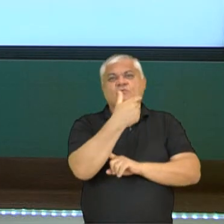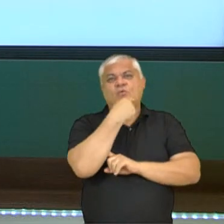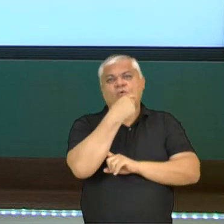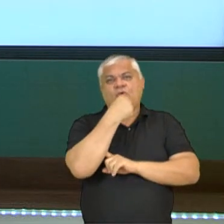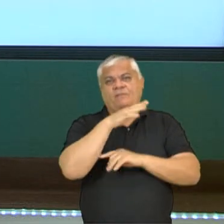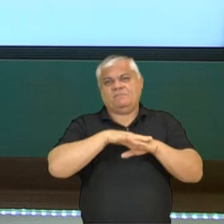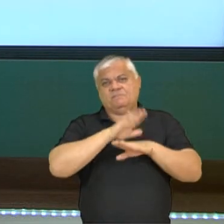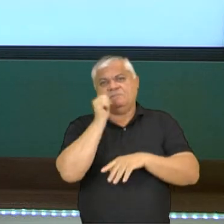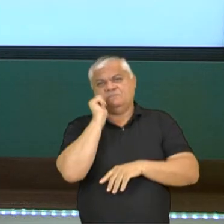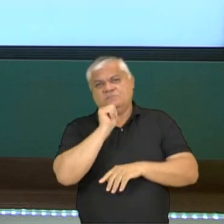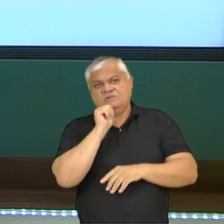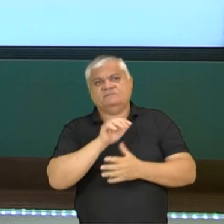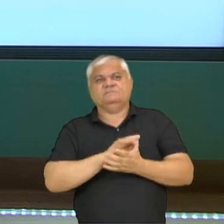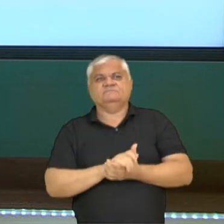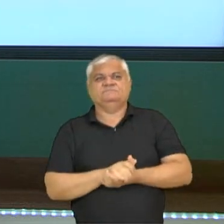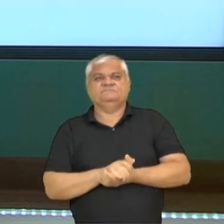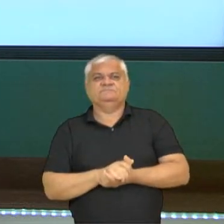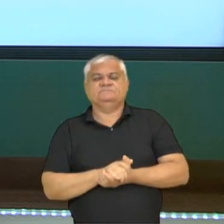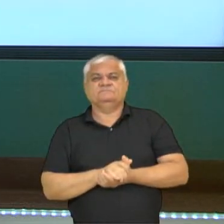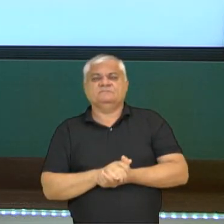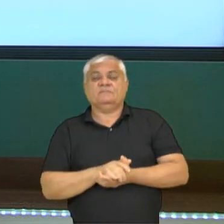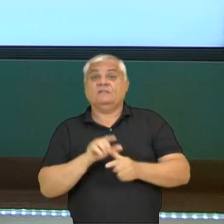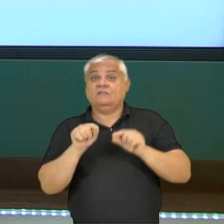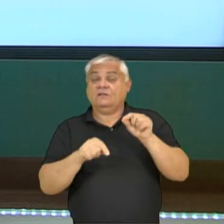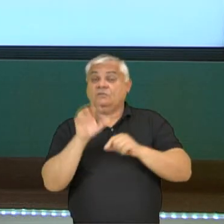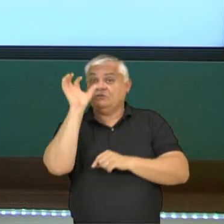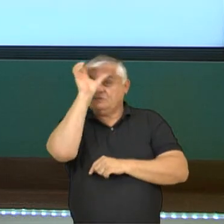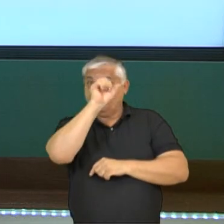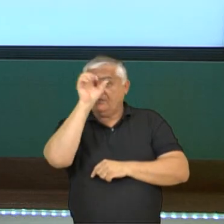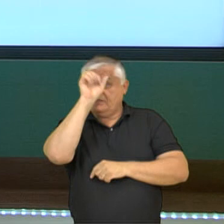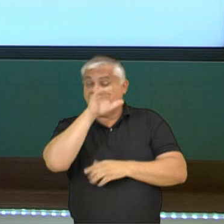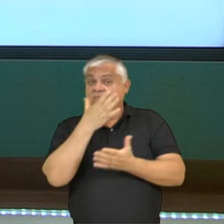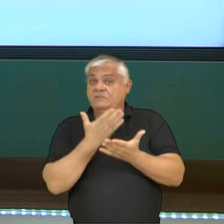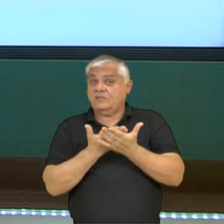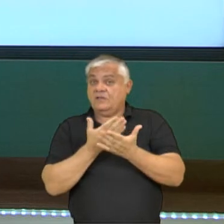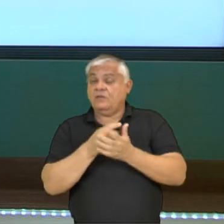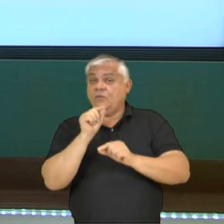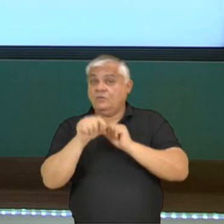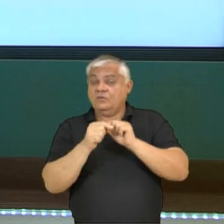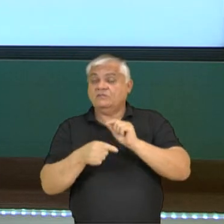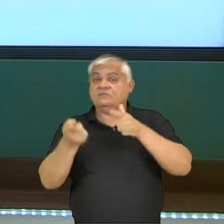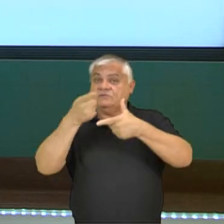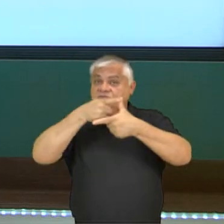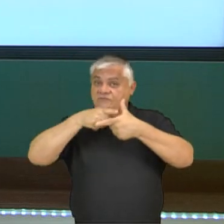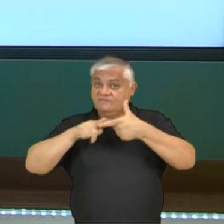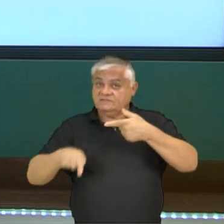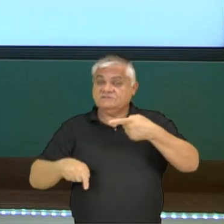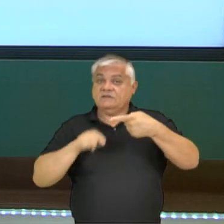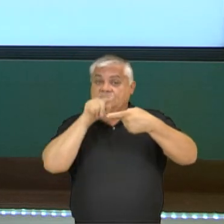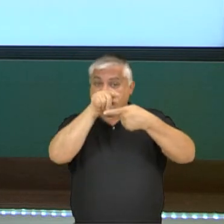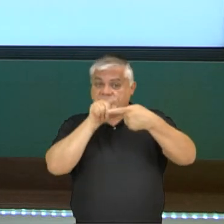UTI, ok? Então, nós falamos nessa aula sobre a divisão de